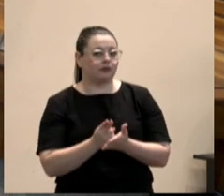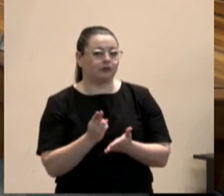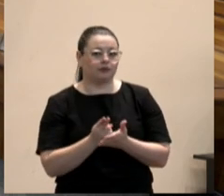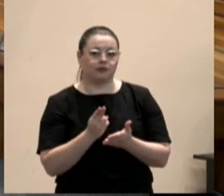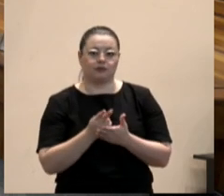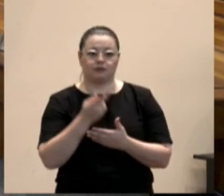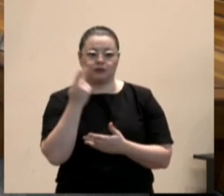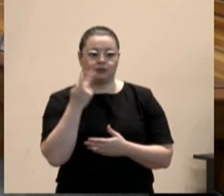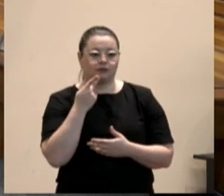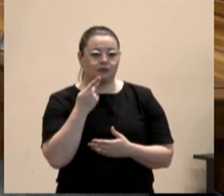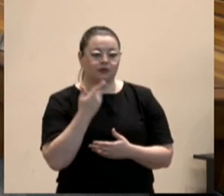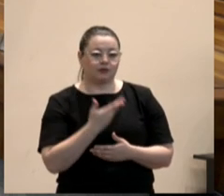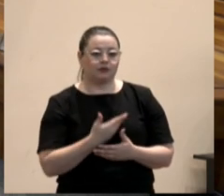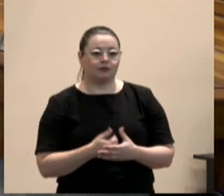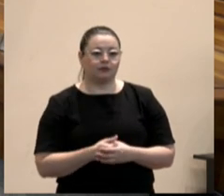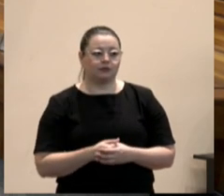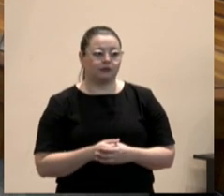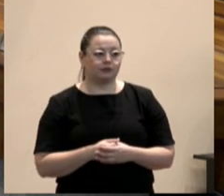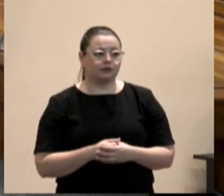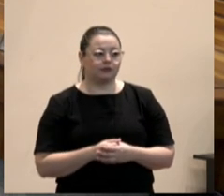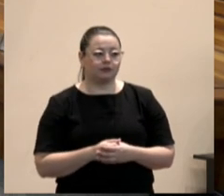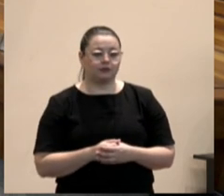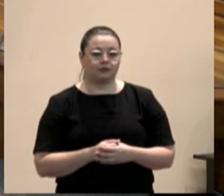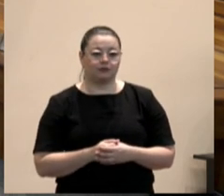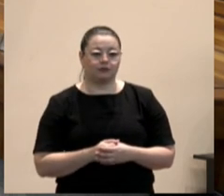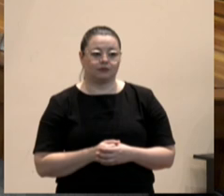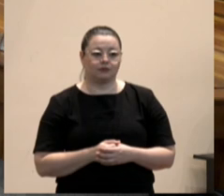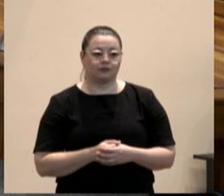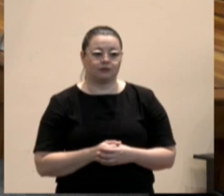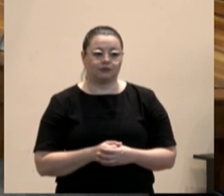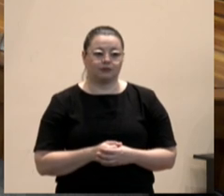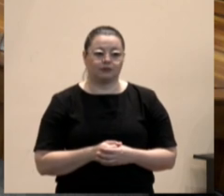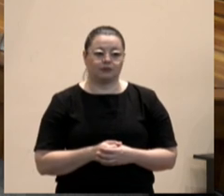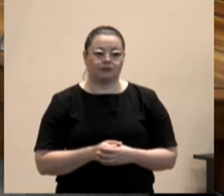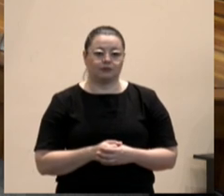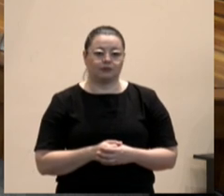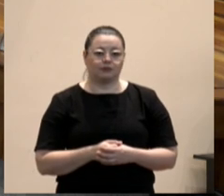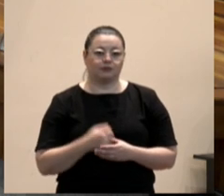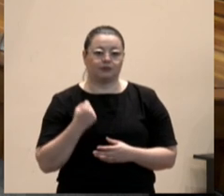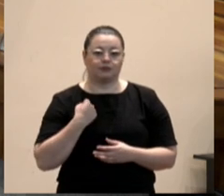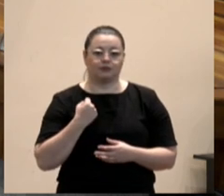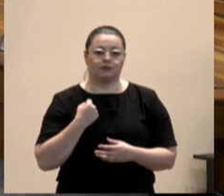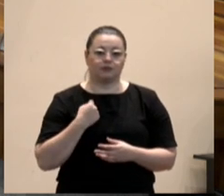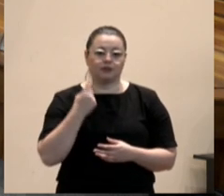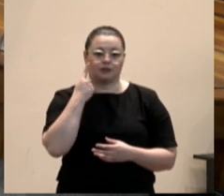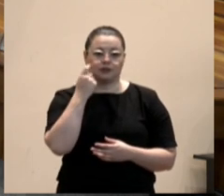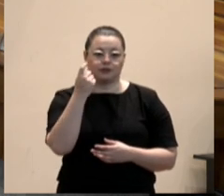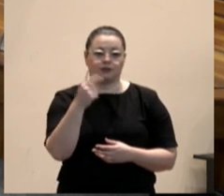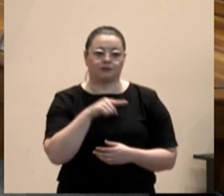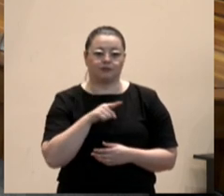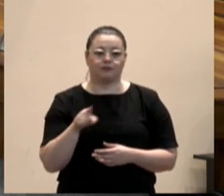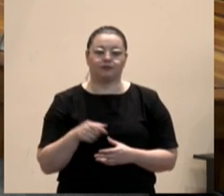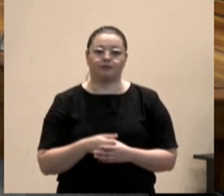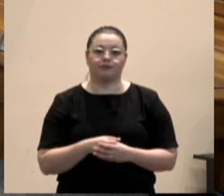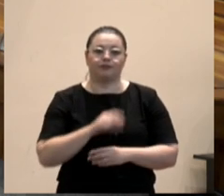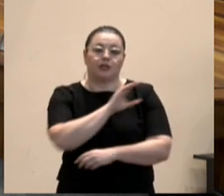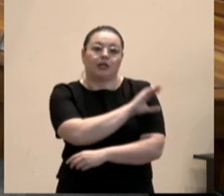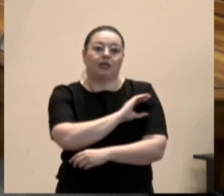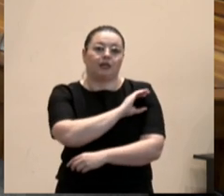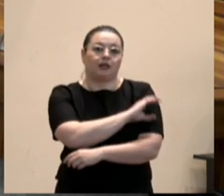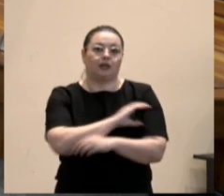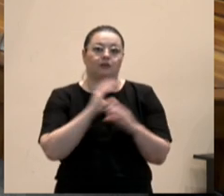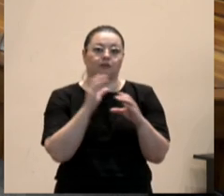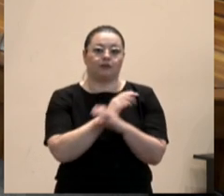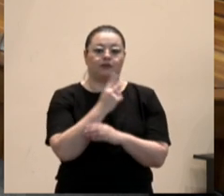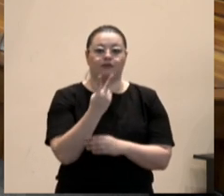falava, levanta a mão e tal. Eu tenho a impressão que os números aqui são interessantes para vocês. Creche integral,